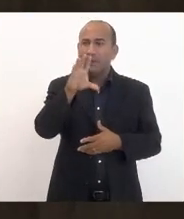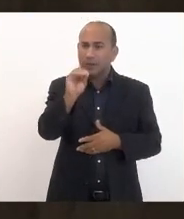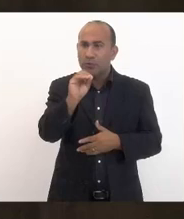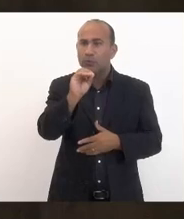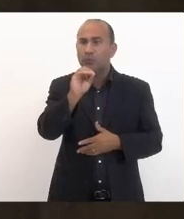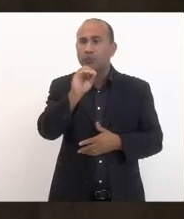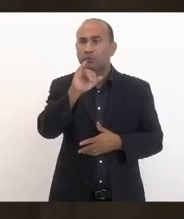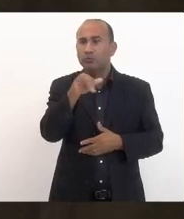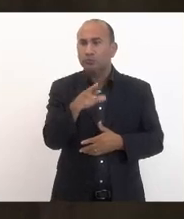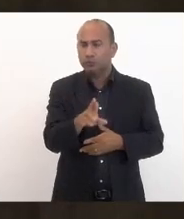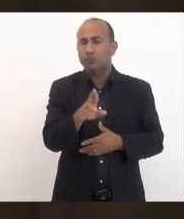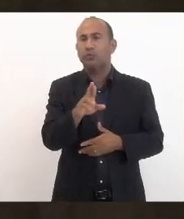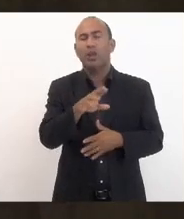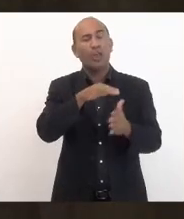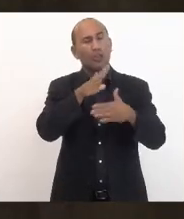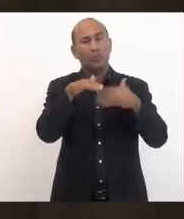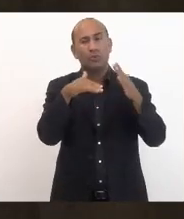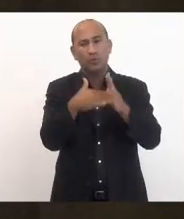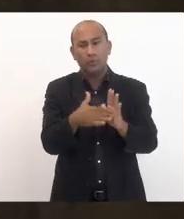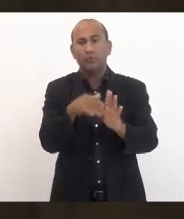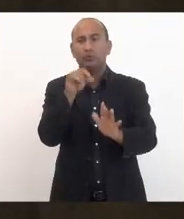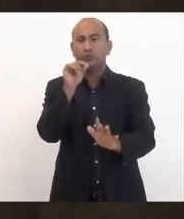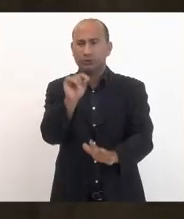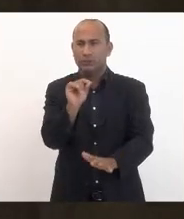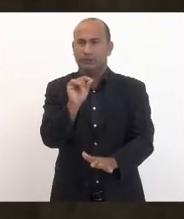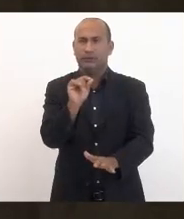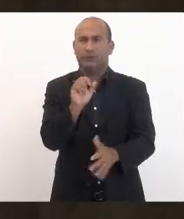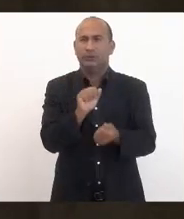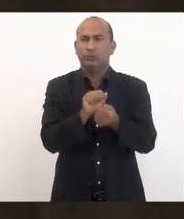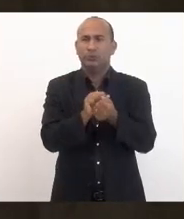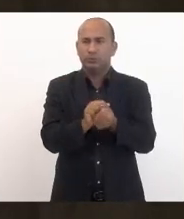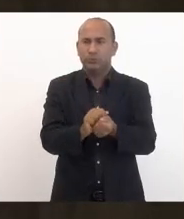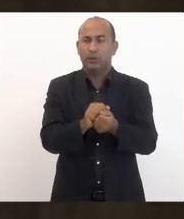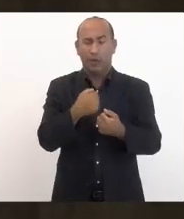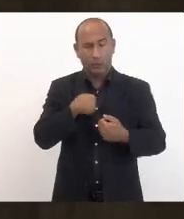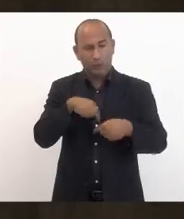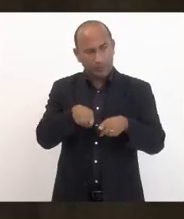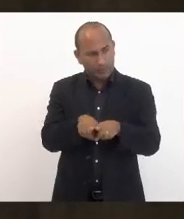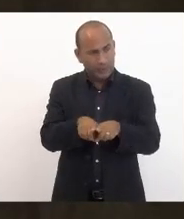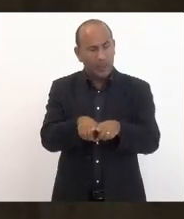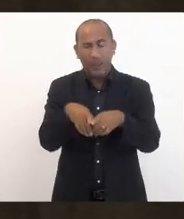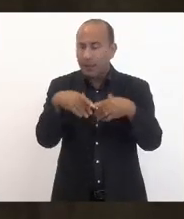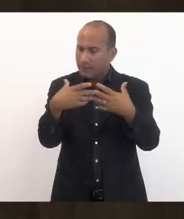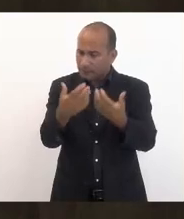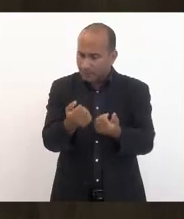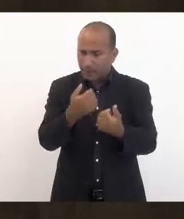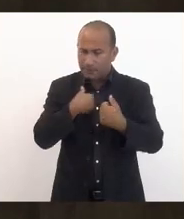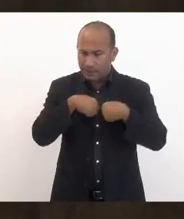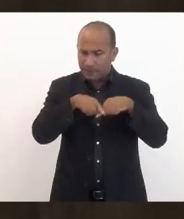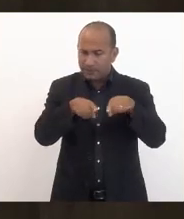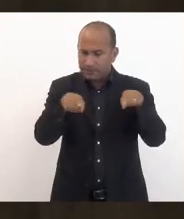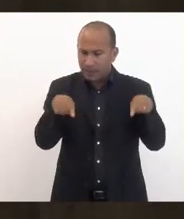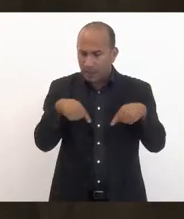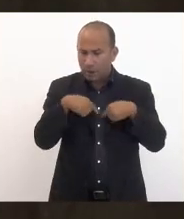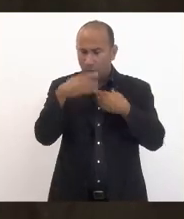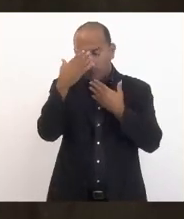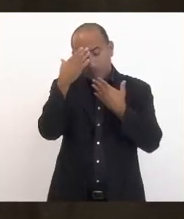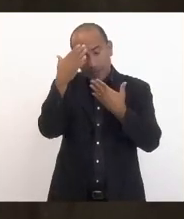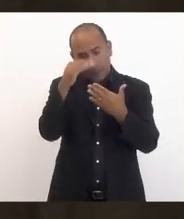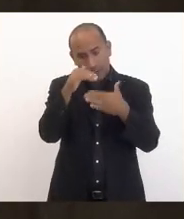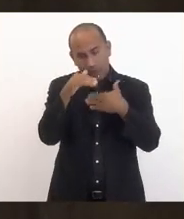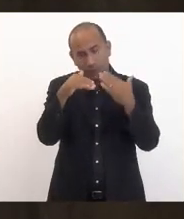os outros que também são coautores, eu, inclusive, que também os recebi em meu gabinete. Obrigado a